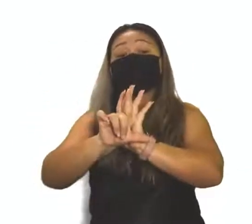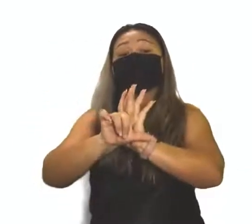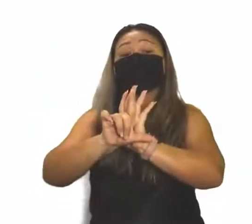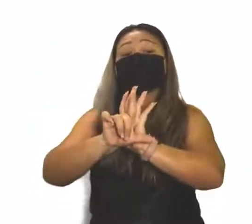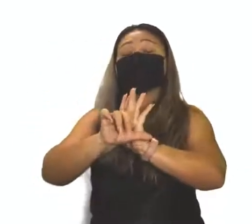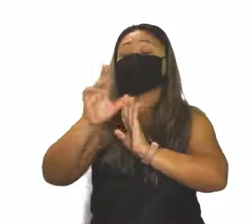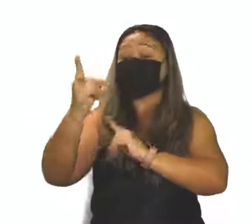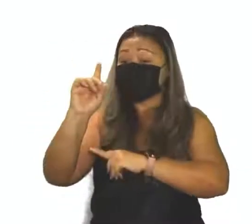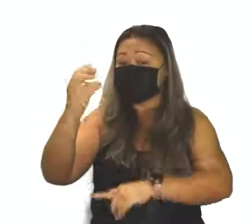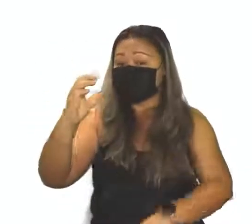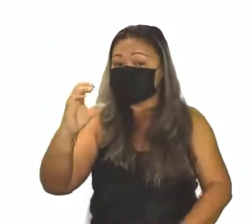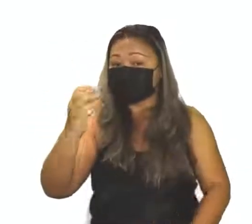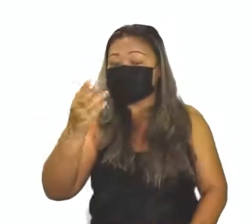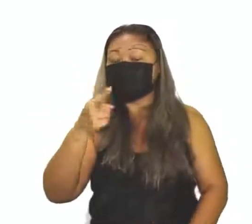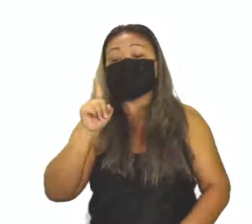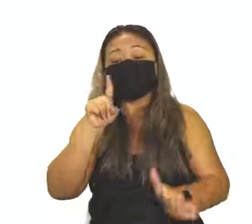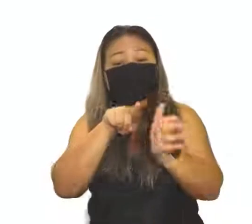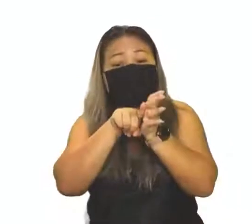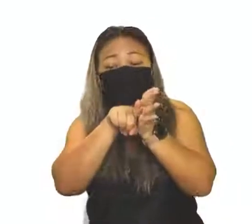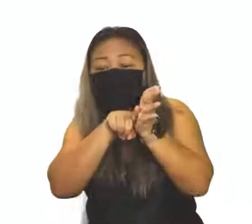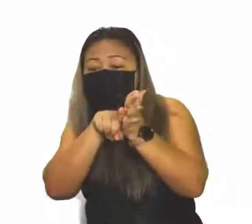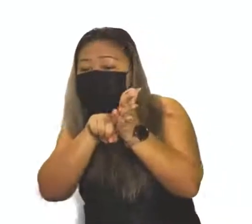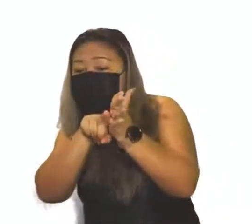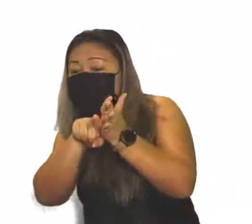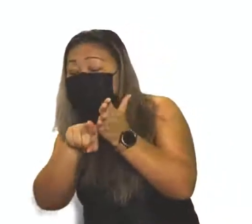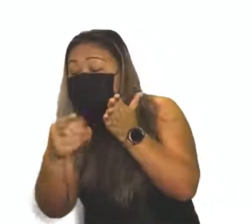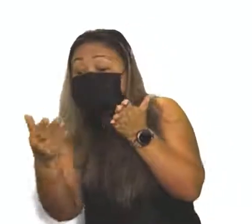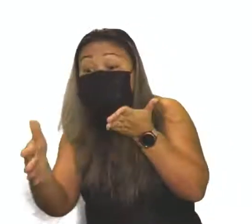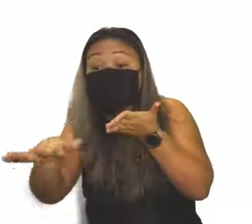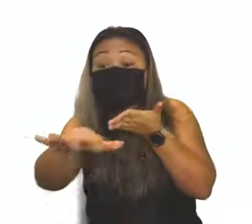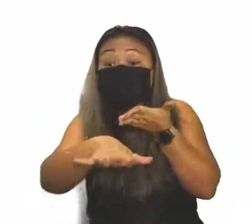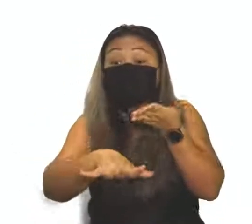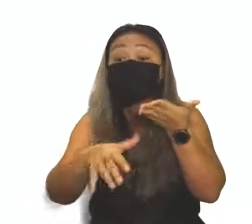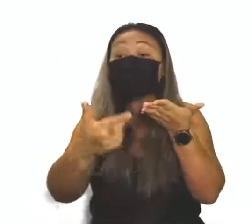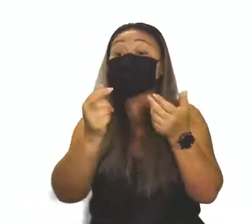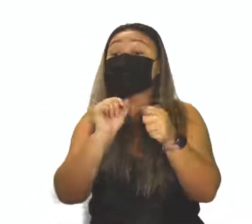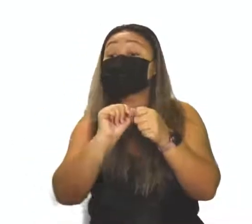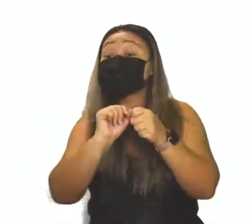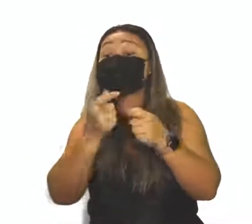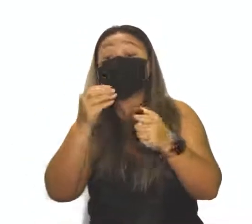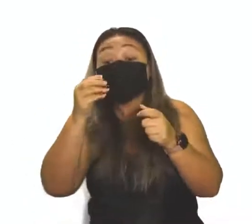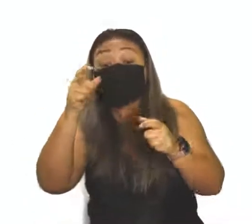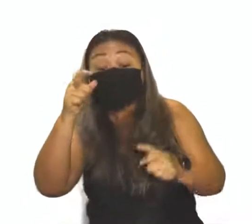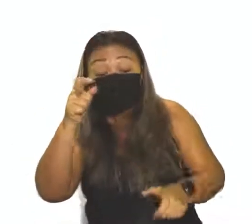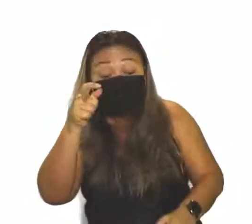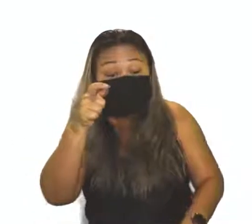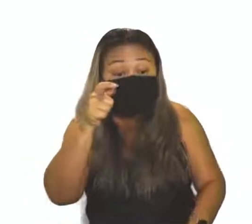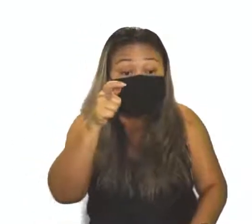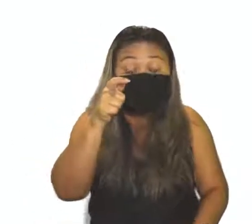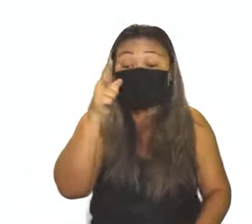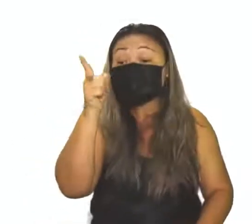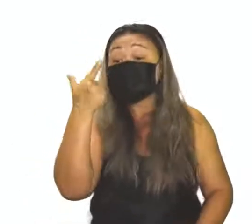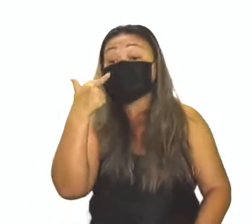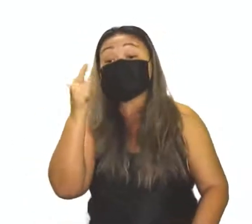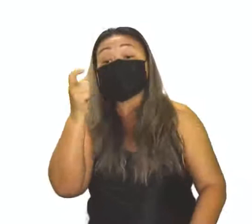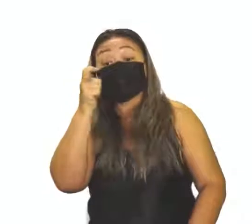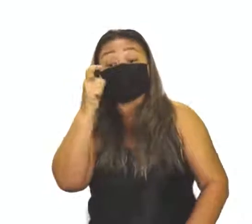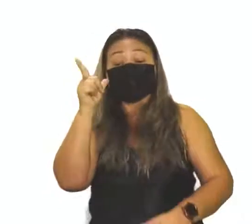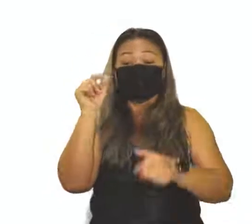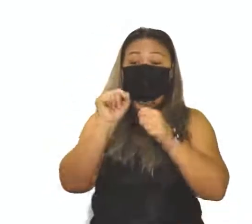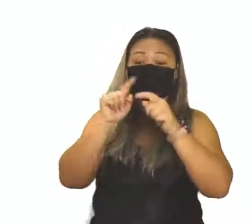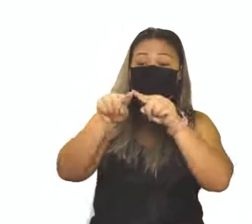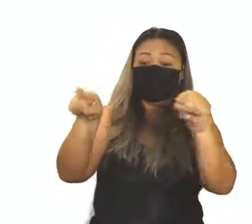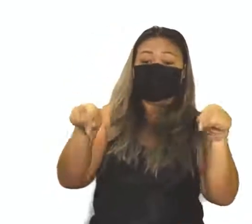científico, investiga a realidade por meio de experimentos. Ó, será que o homem vai à Lua, né? Experimentar.